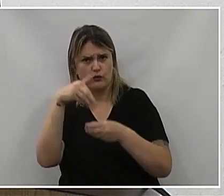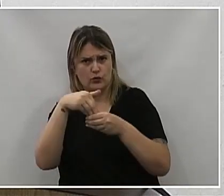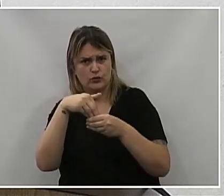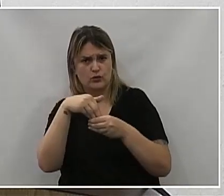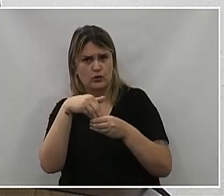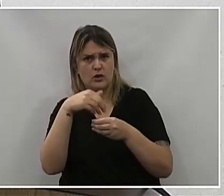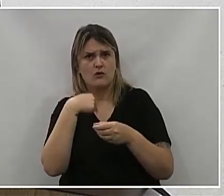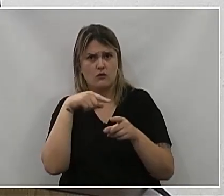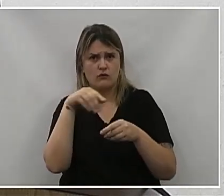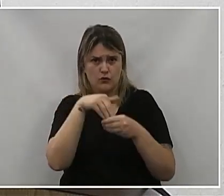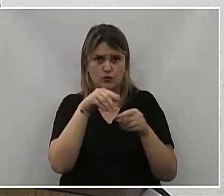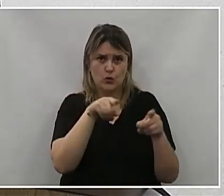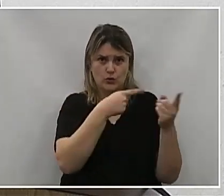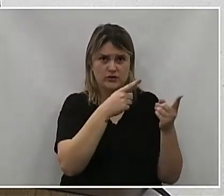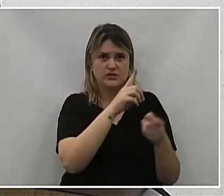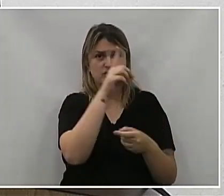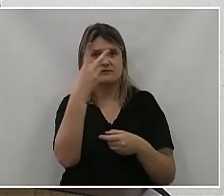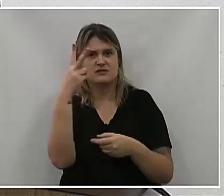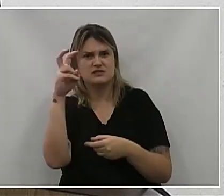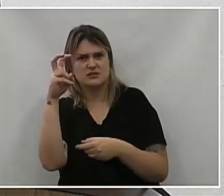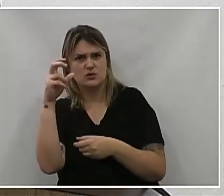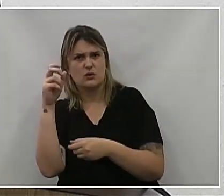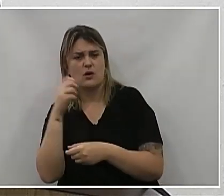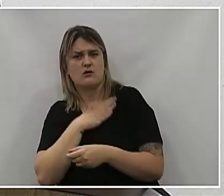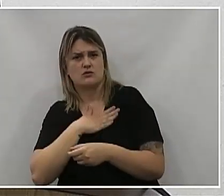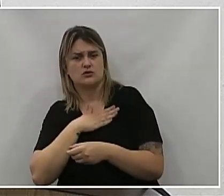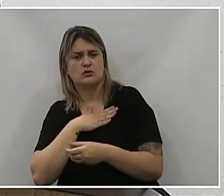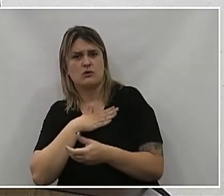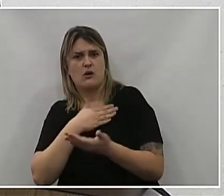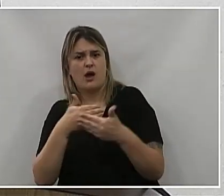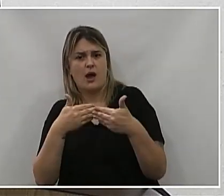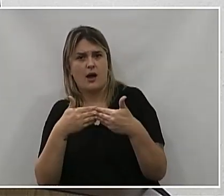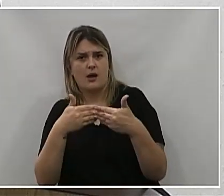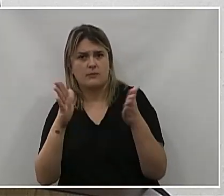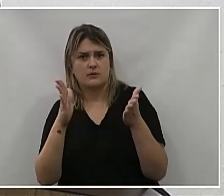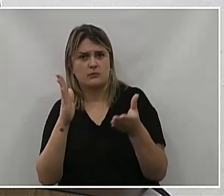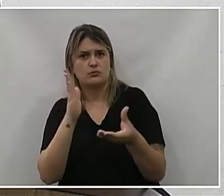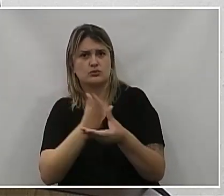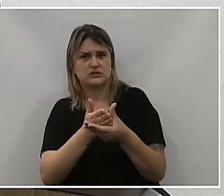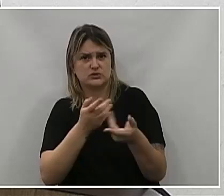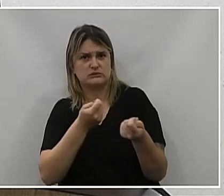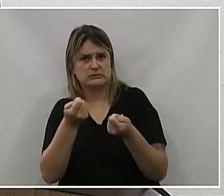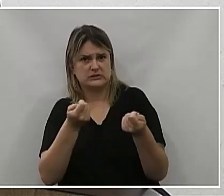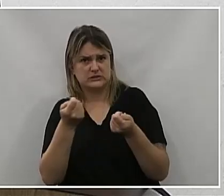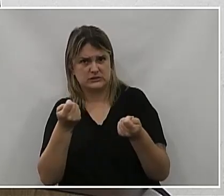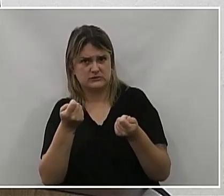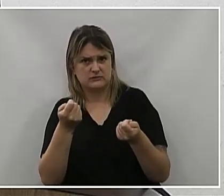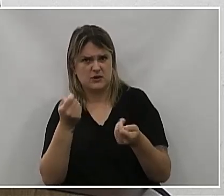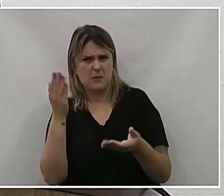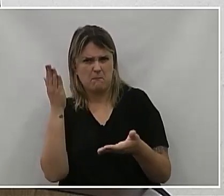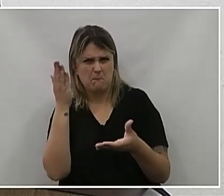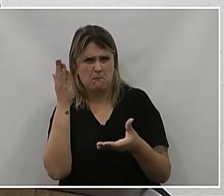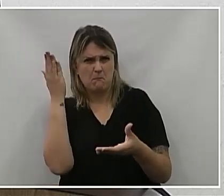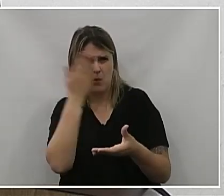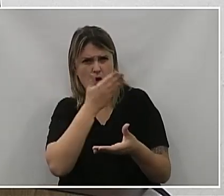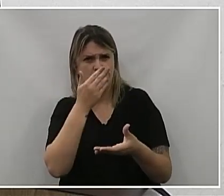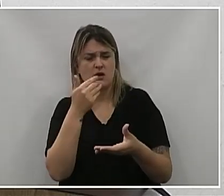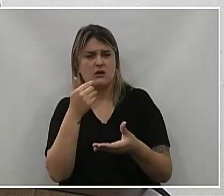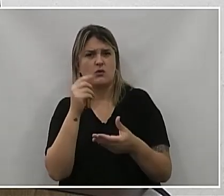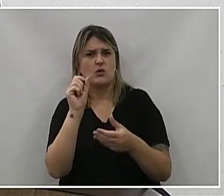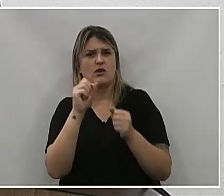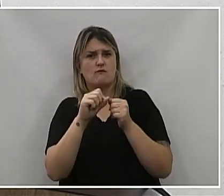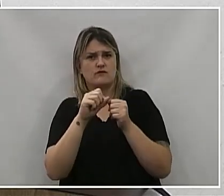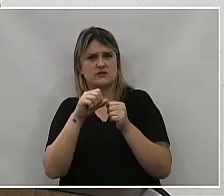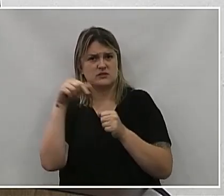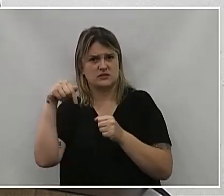contra, no dia 25 de agosto abre-se o processo administrativo. Precisa mais prova do que isso? Para dizer que é uma perseguição pelo que eu fiz aqui nessa